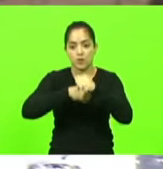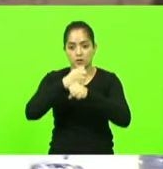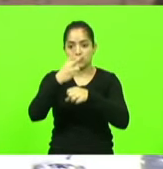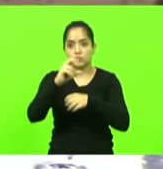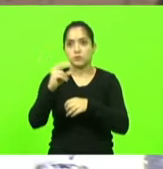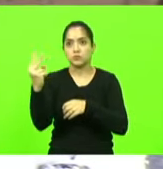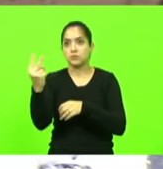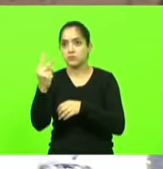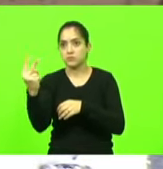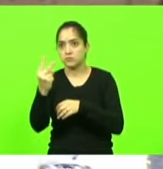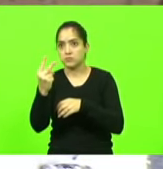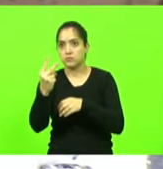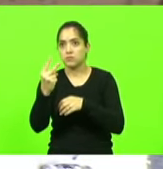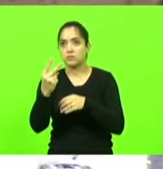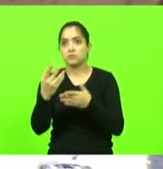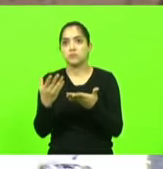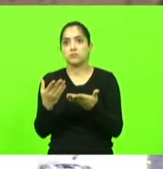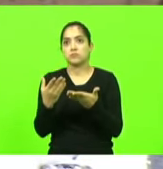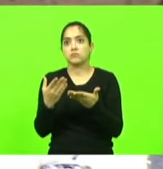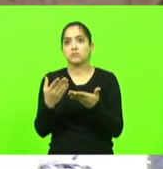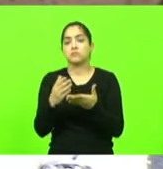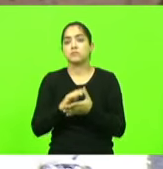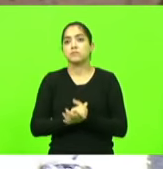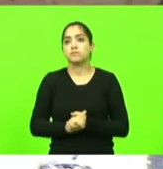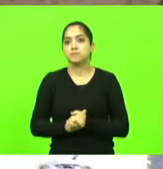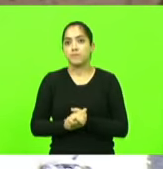não, feche-se o DENIT. Obrigado.